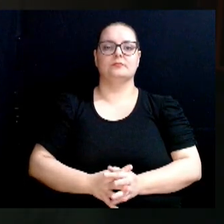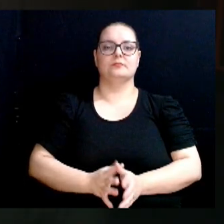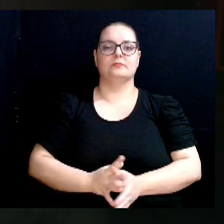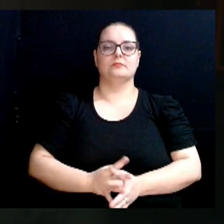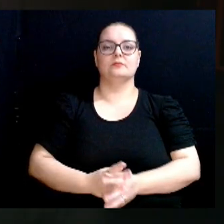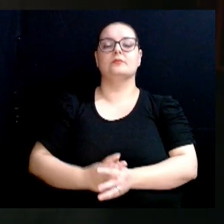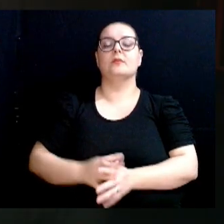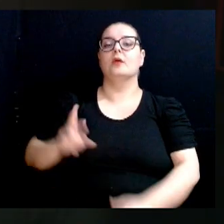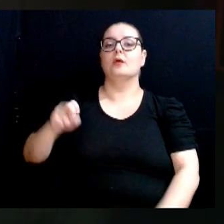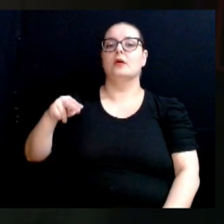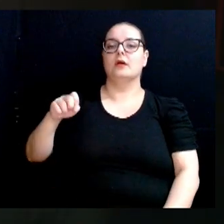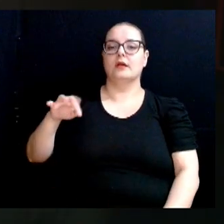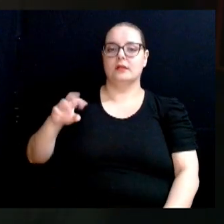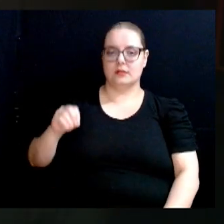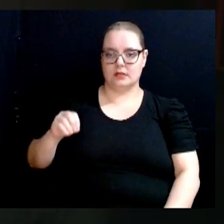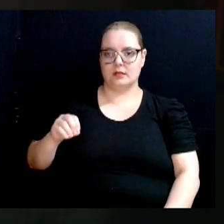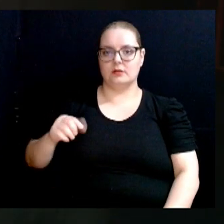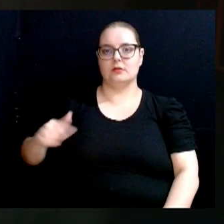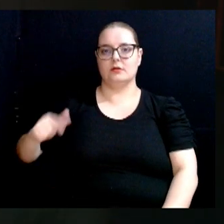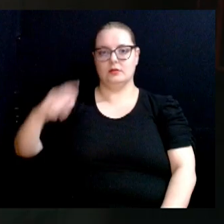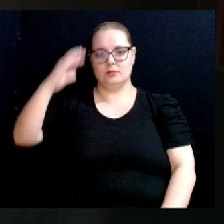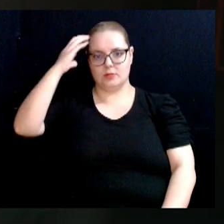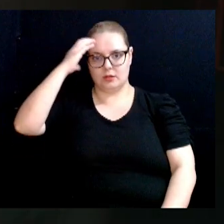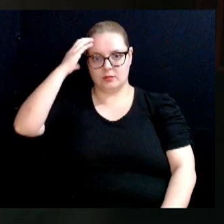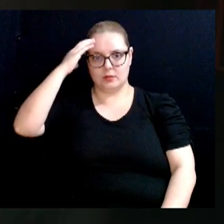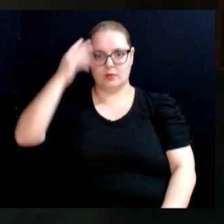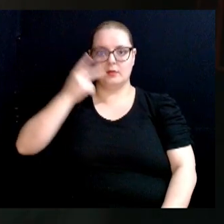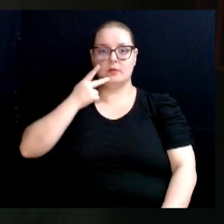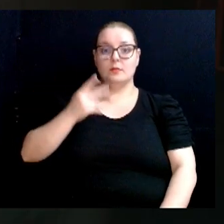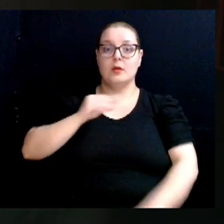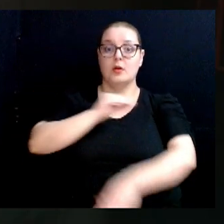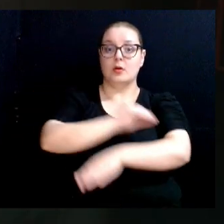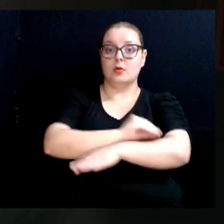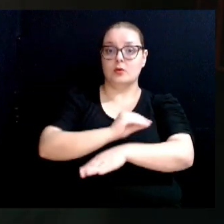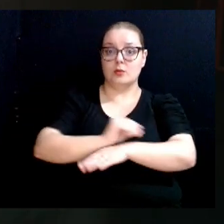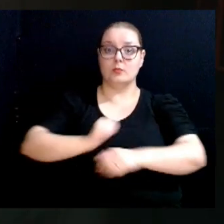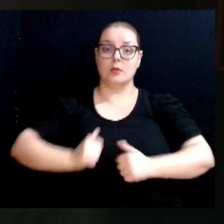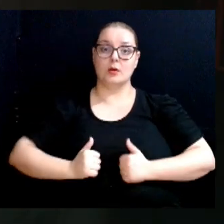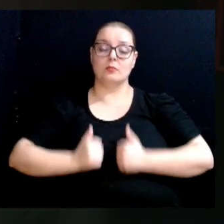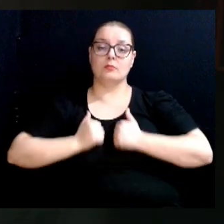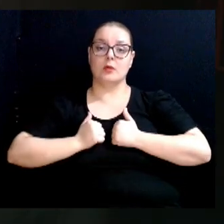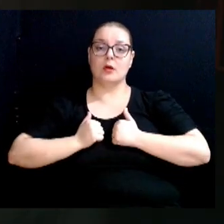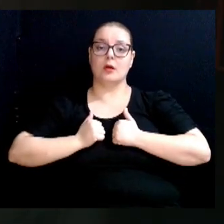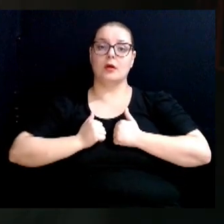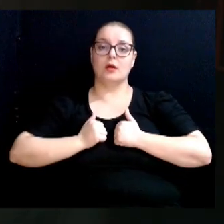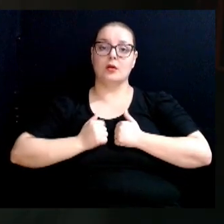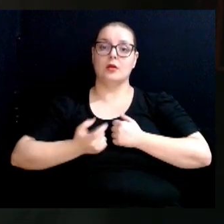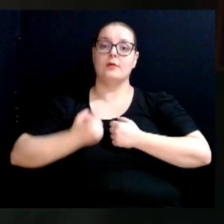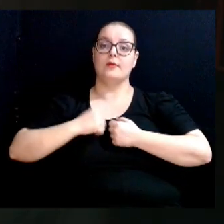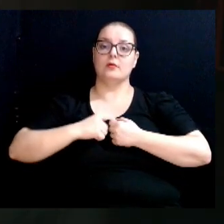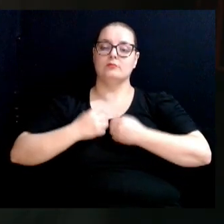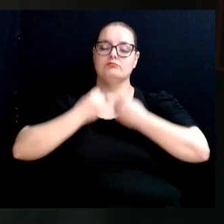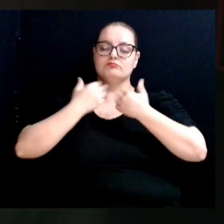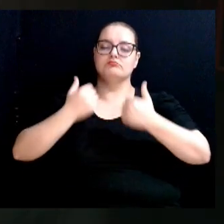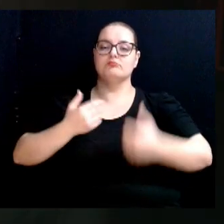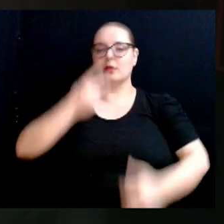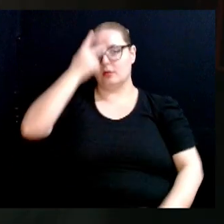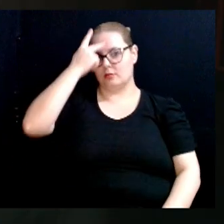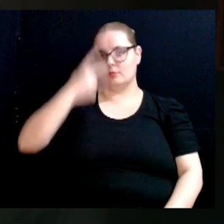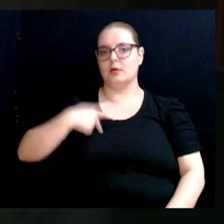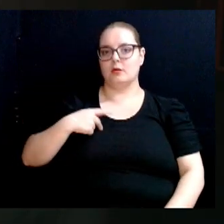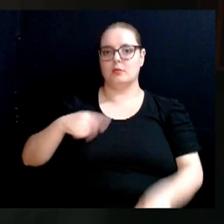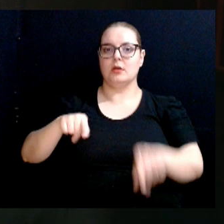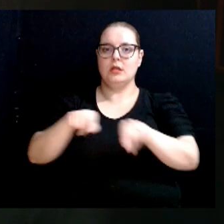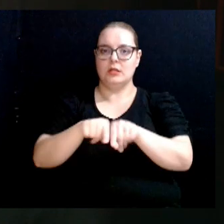Ferreira do Taquaral, que diz o seguinte: cuidar da autoestima e voltar a se sentir bem consigo mesmo também pode ajudar